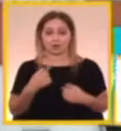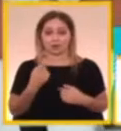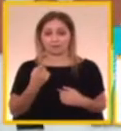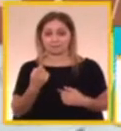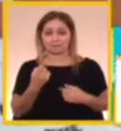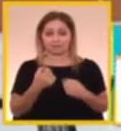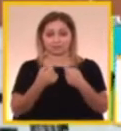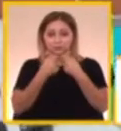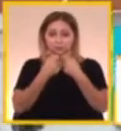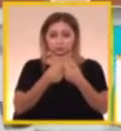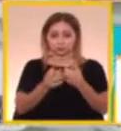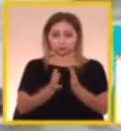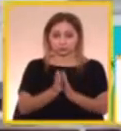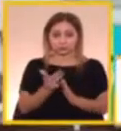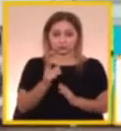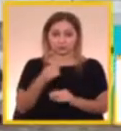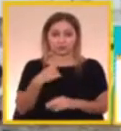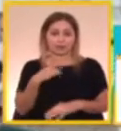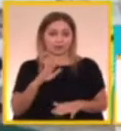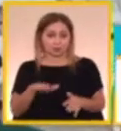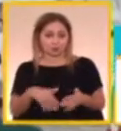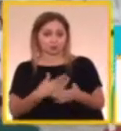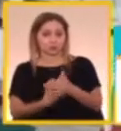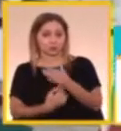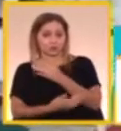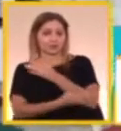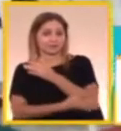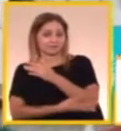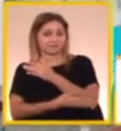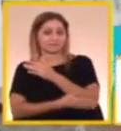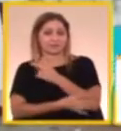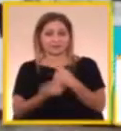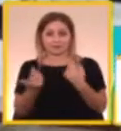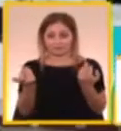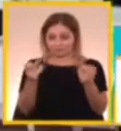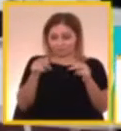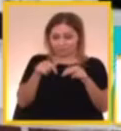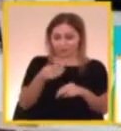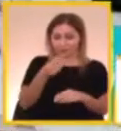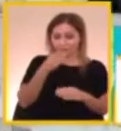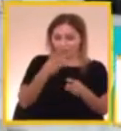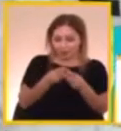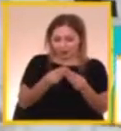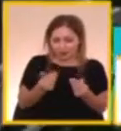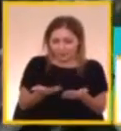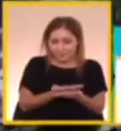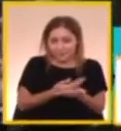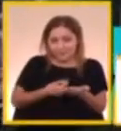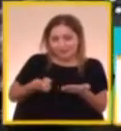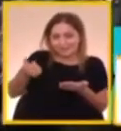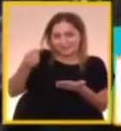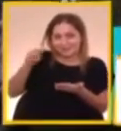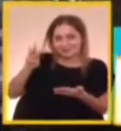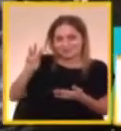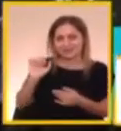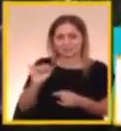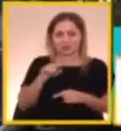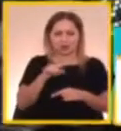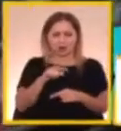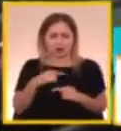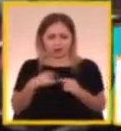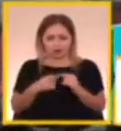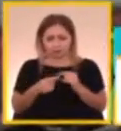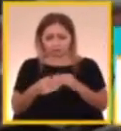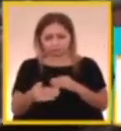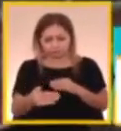tudo, sei que já faço inveja. Já estou aqui para comer migas entreposto em Beja. A distância já é pouca